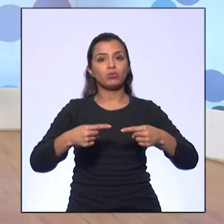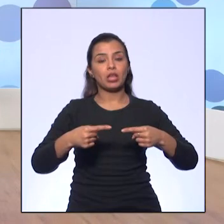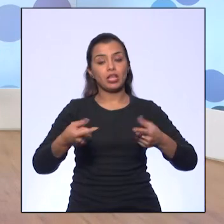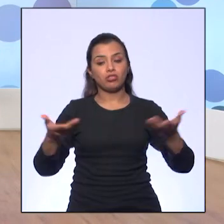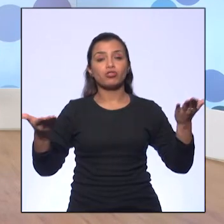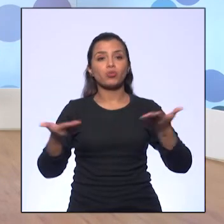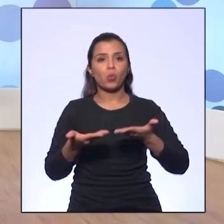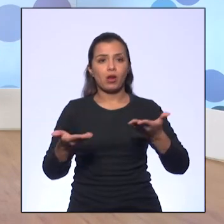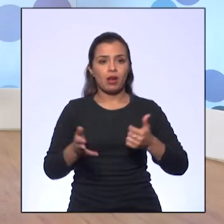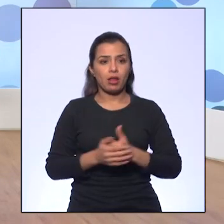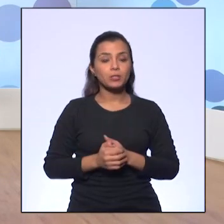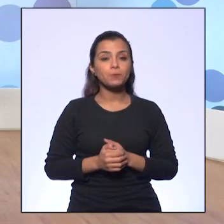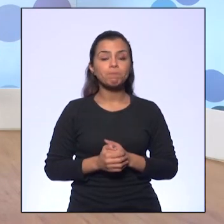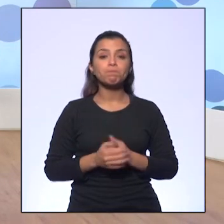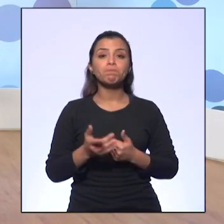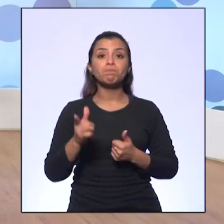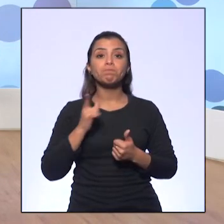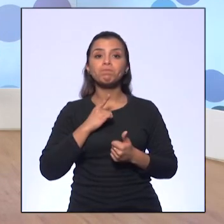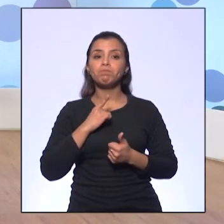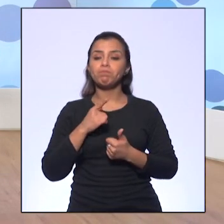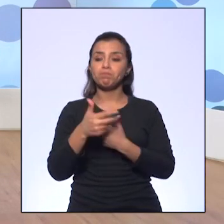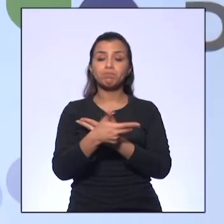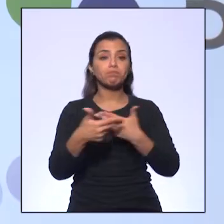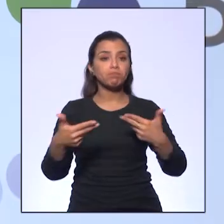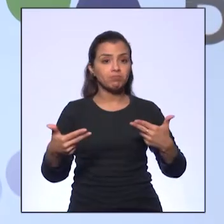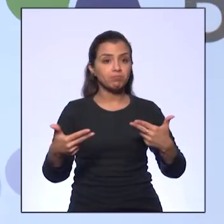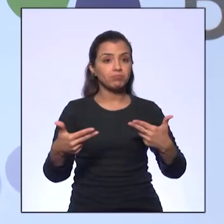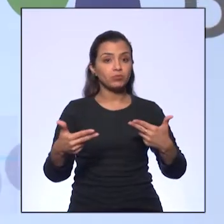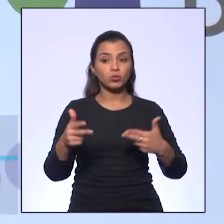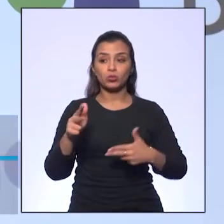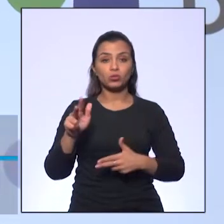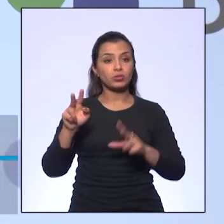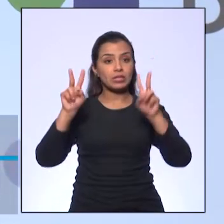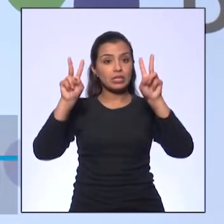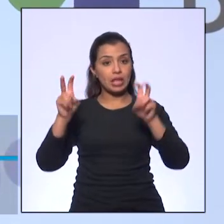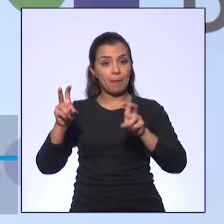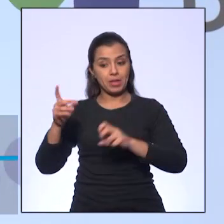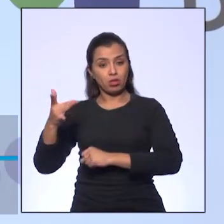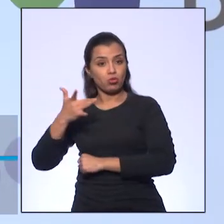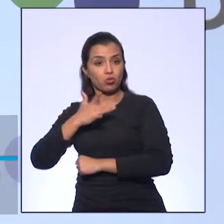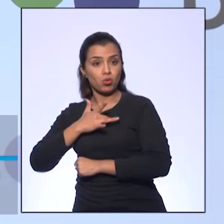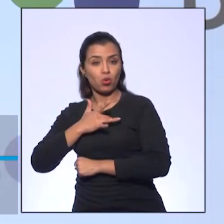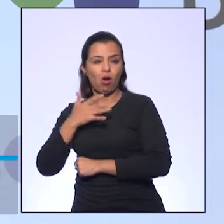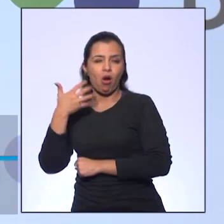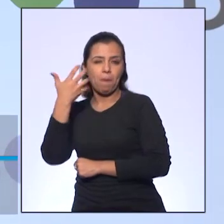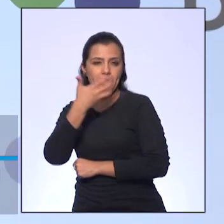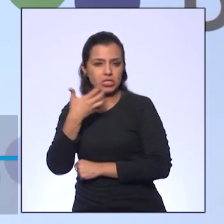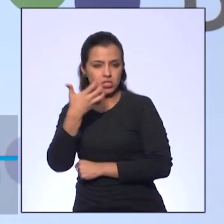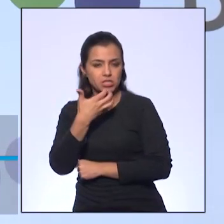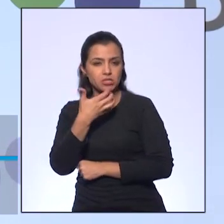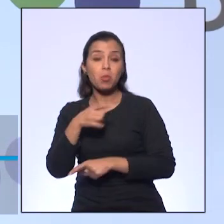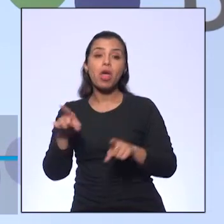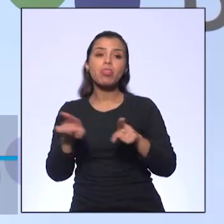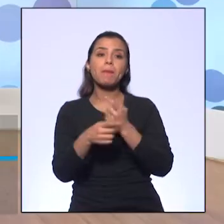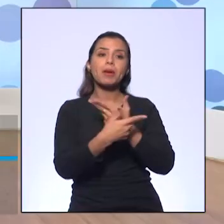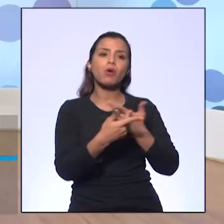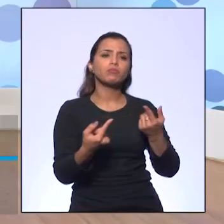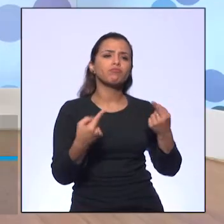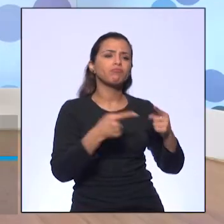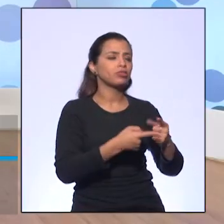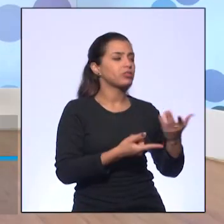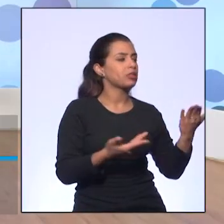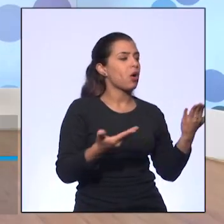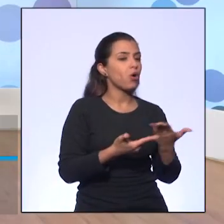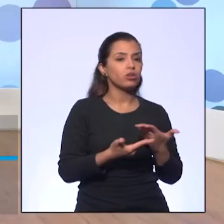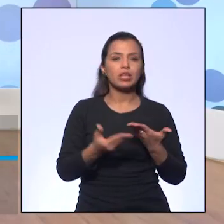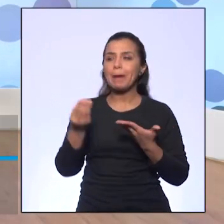dar para a professora. Nós vamos conectar os temas do romantismo com os desafios da atualidade. Voltando, porque se fosse essa mesma